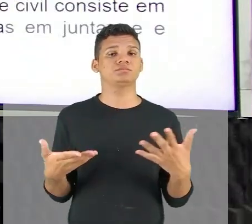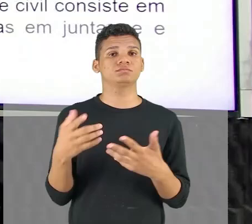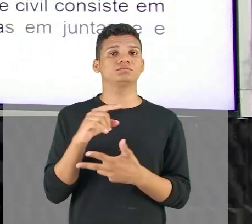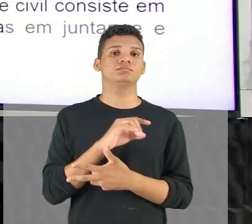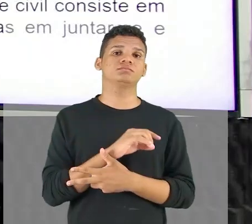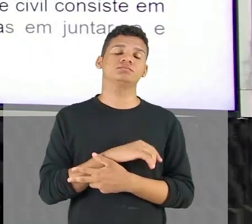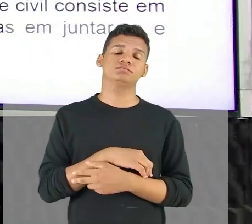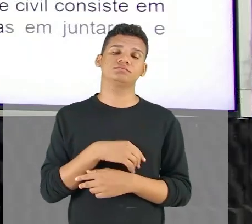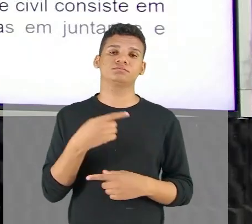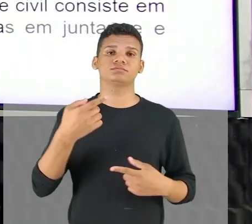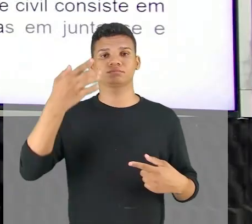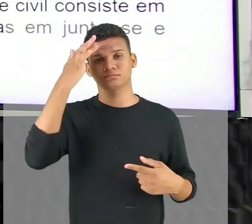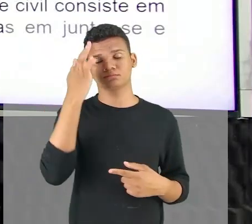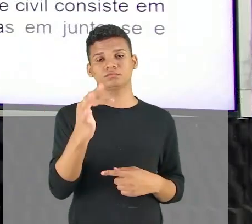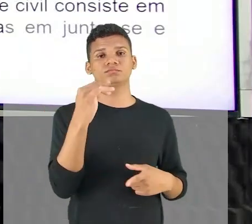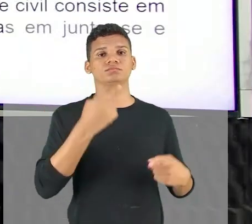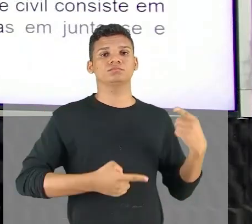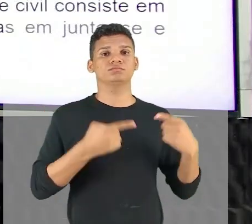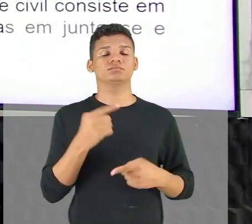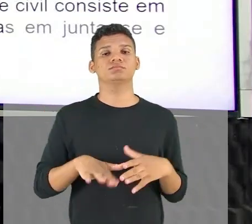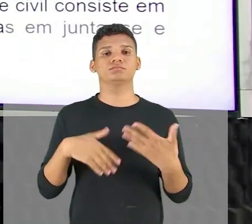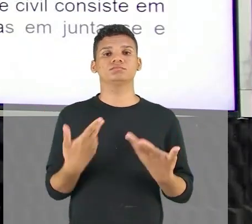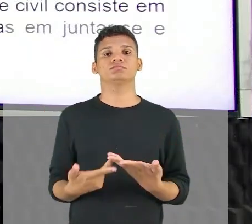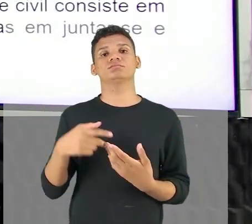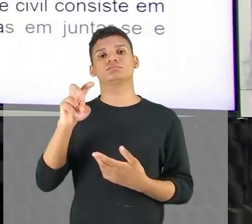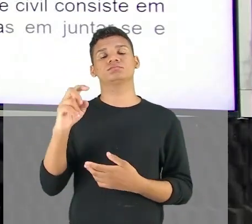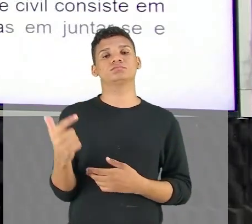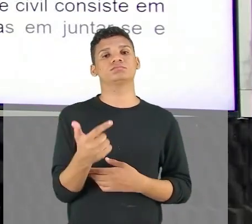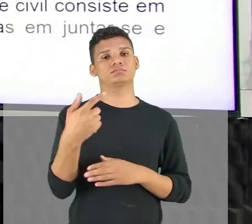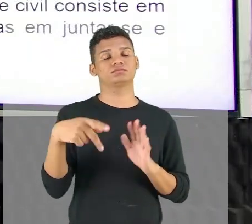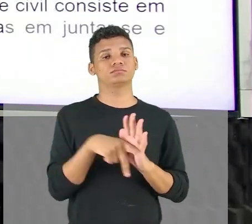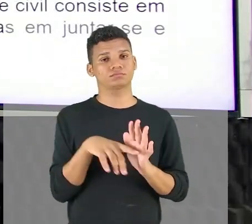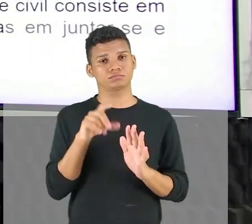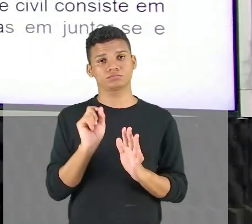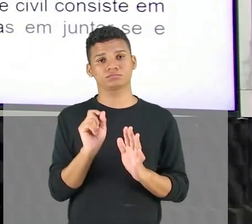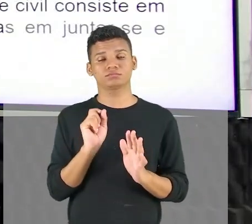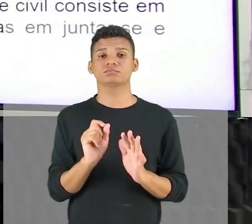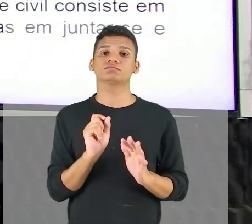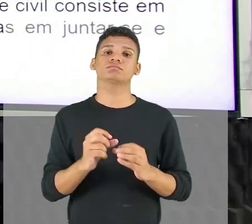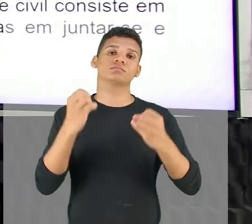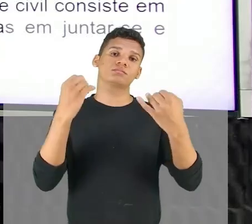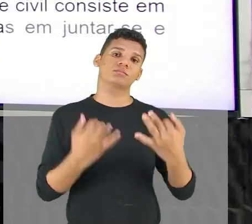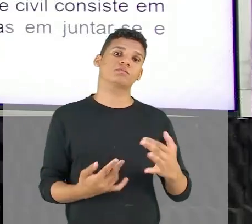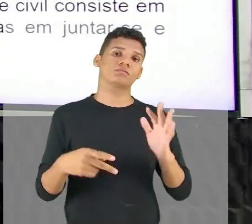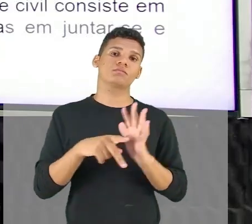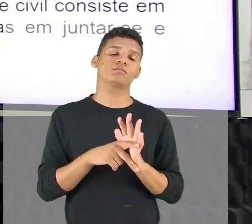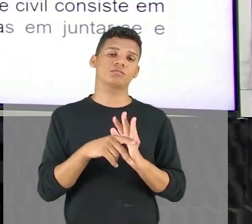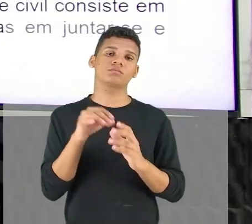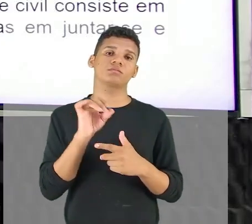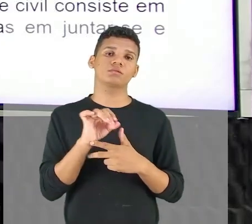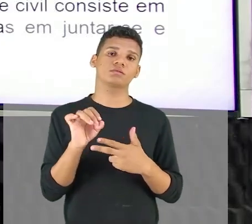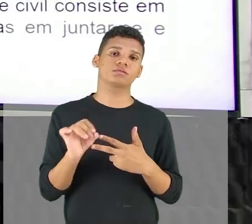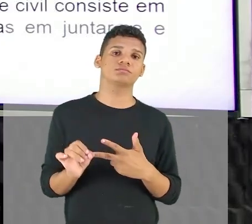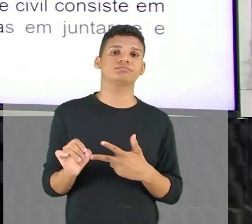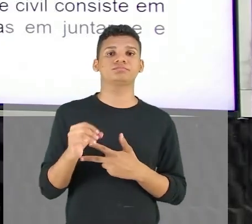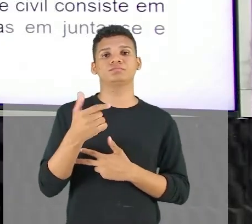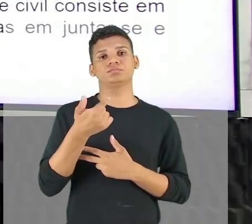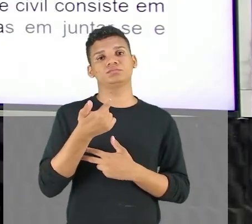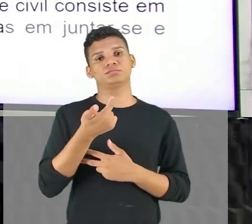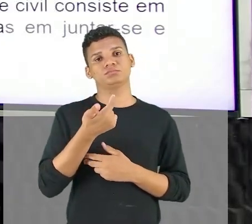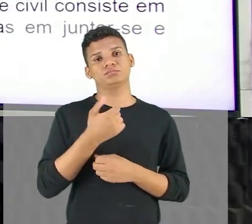questões de filosofia política? Essa é a nossa questão de número 52 do nosso material, que é uma questão do Enem de